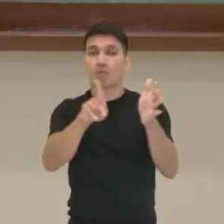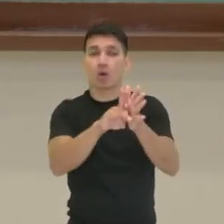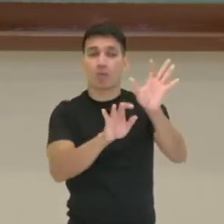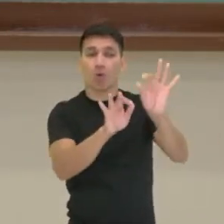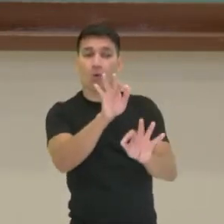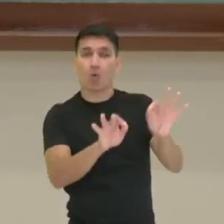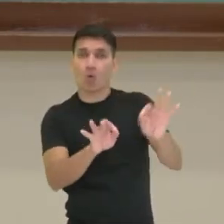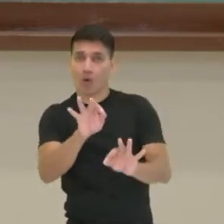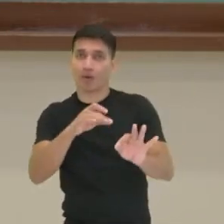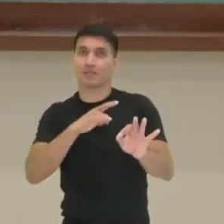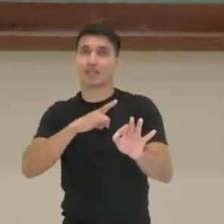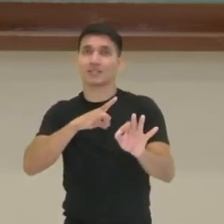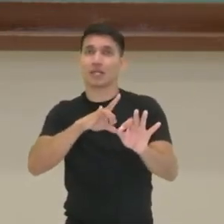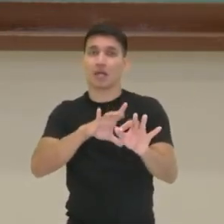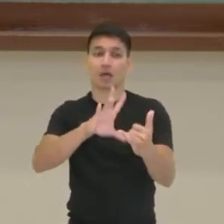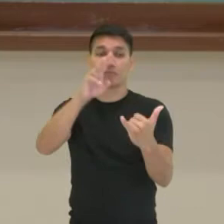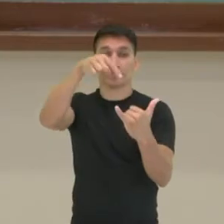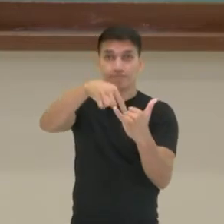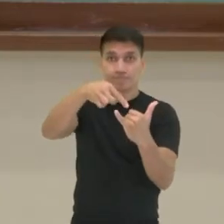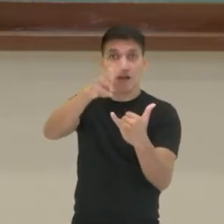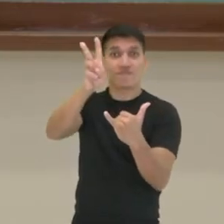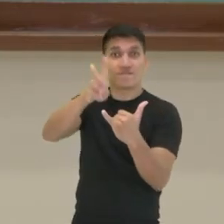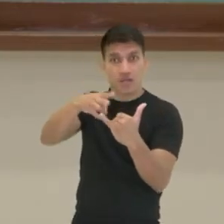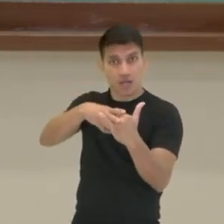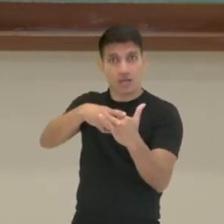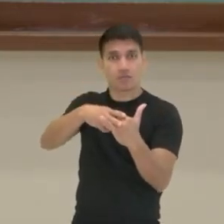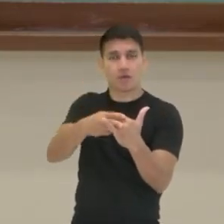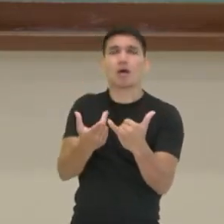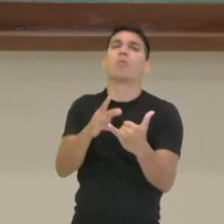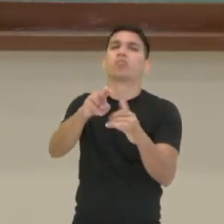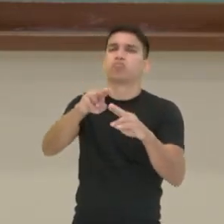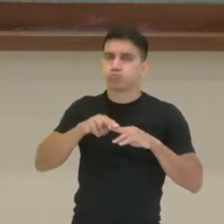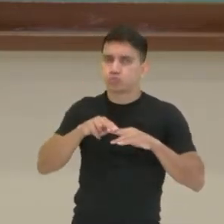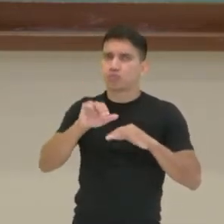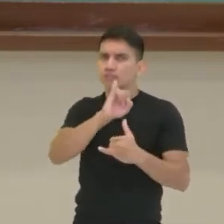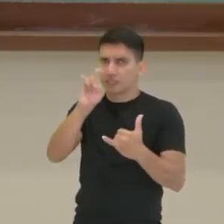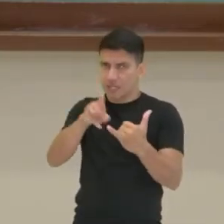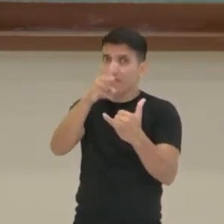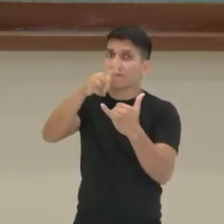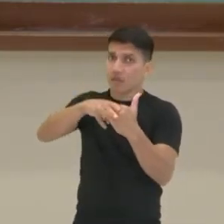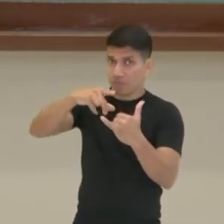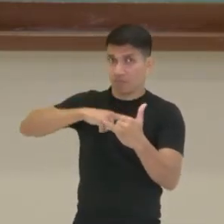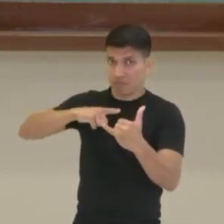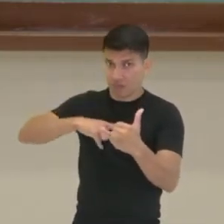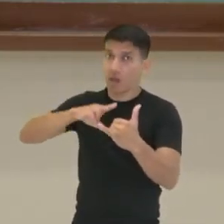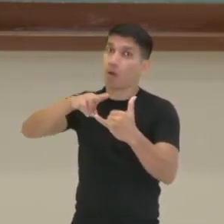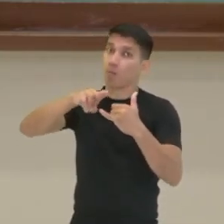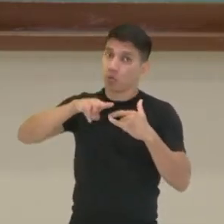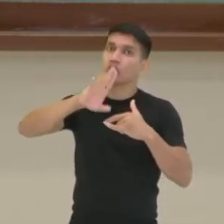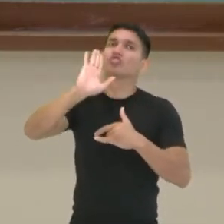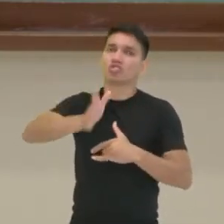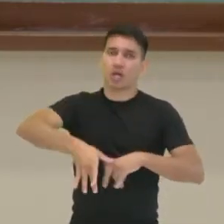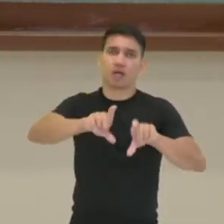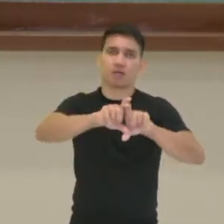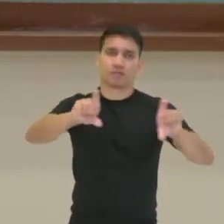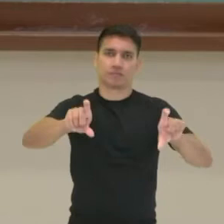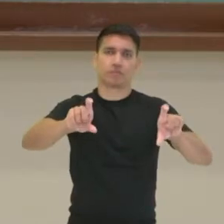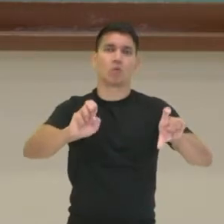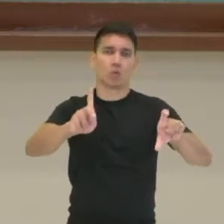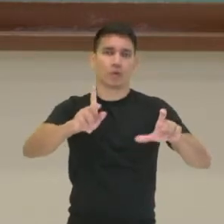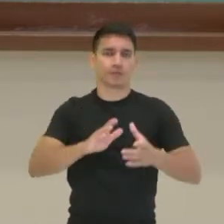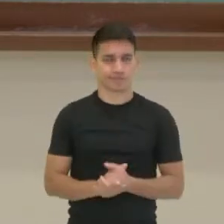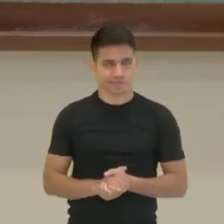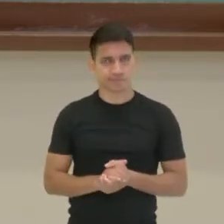ao redor de um verbo. Então, se eu tiver um verbo, ele já é considerado uma